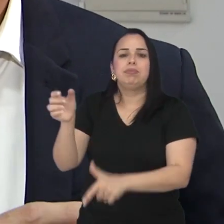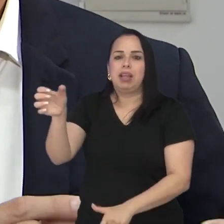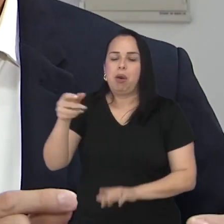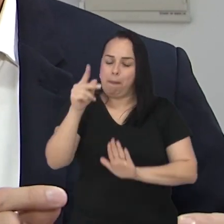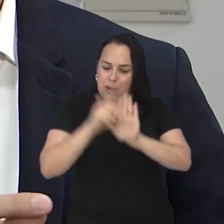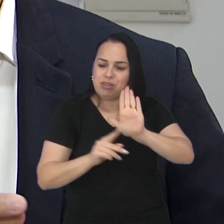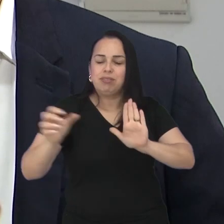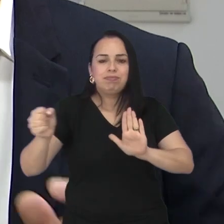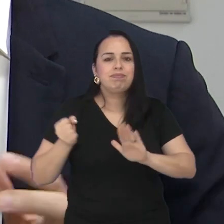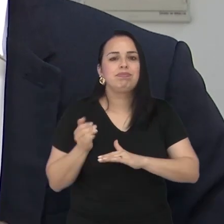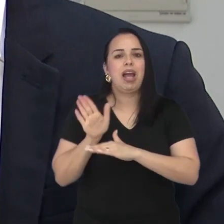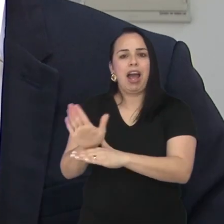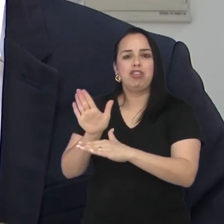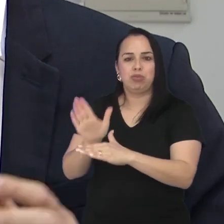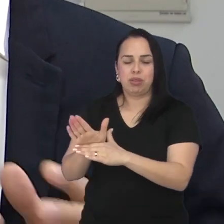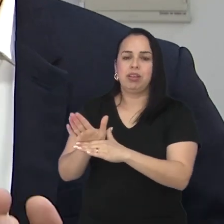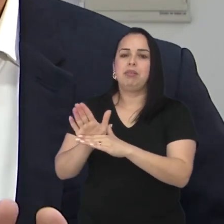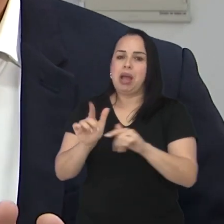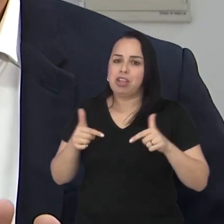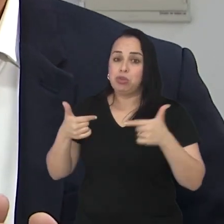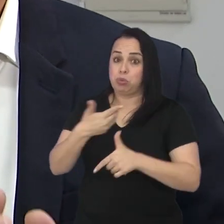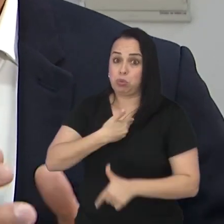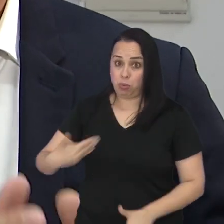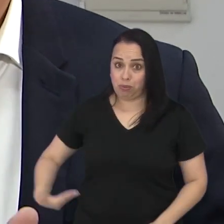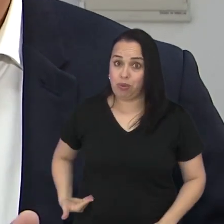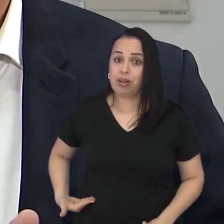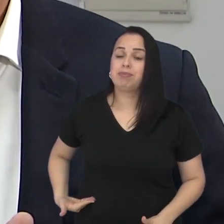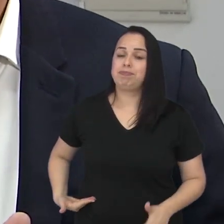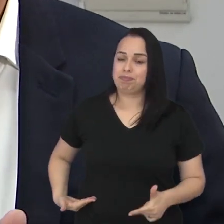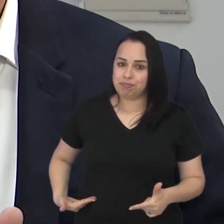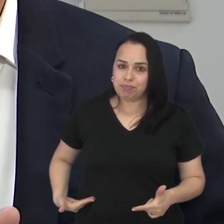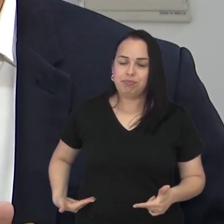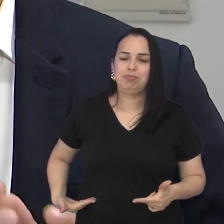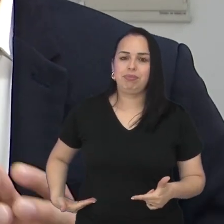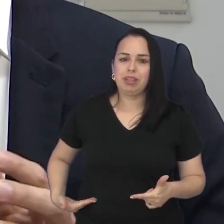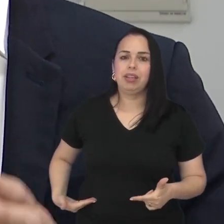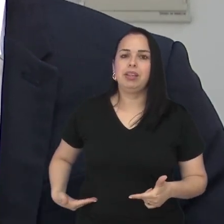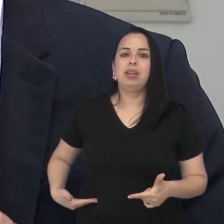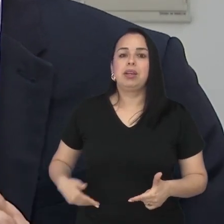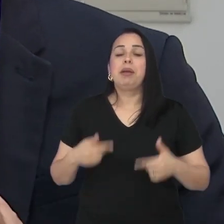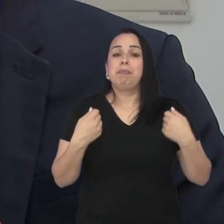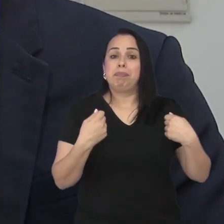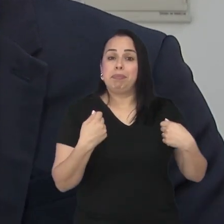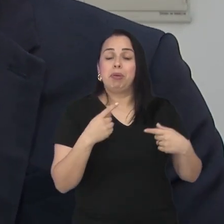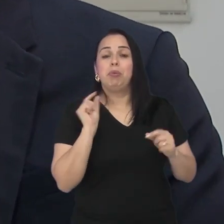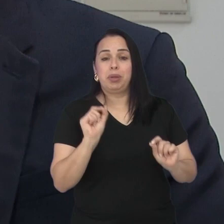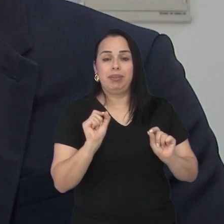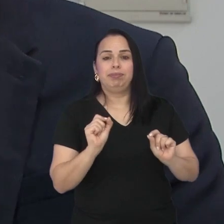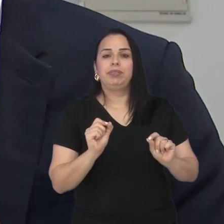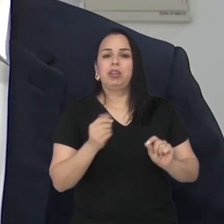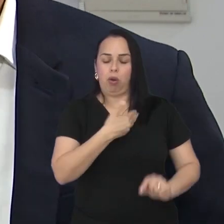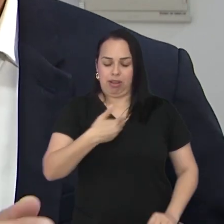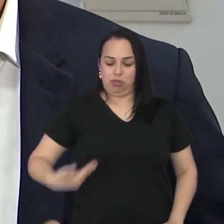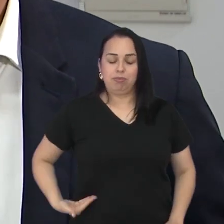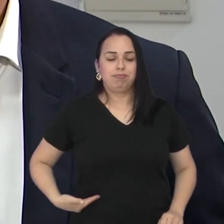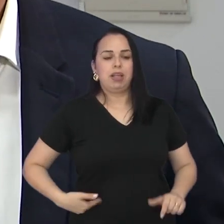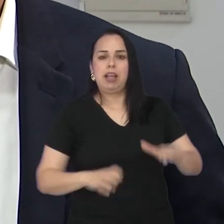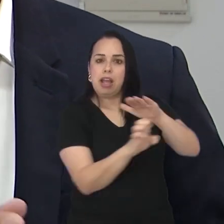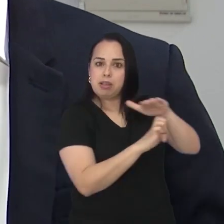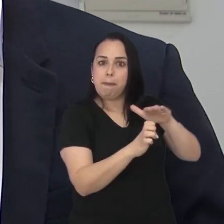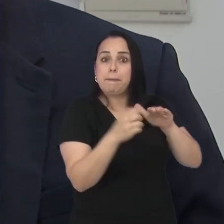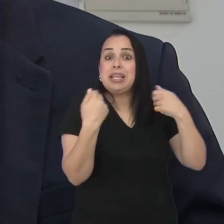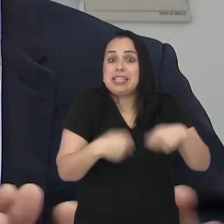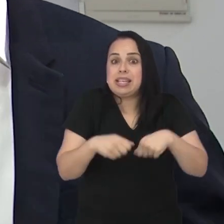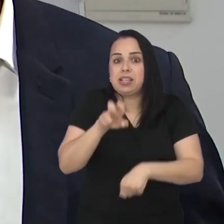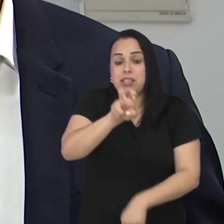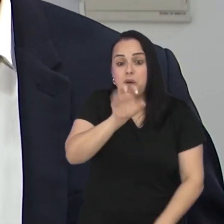menos oportunidades. A aprendizagem, a legislação é uma política pública que obriga as médias e grandes empresas